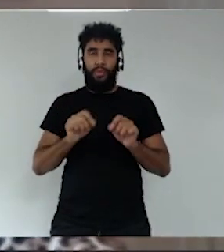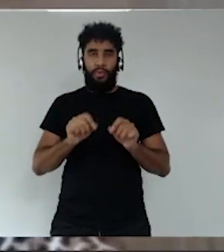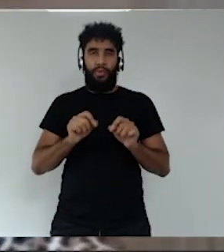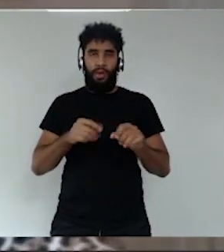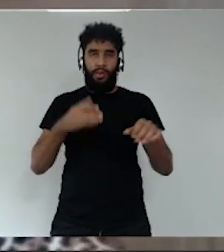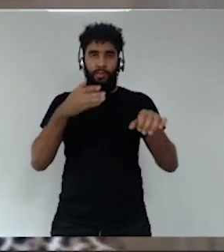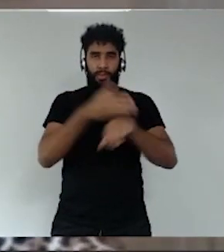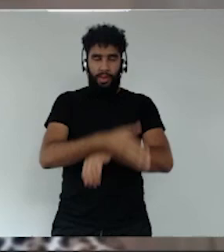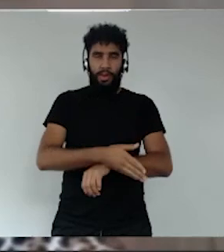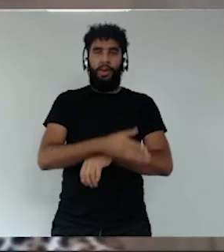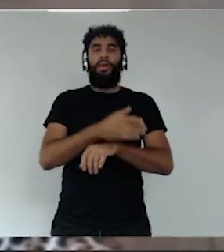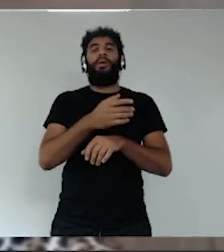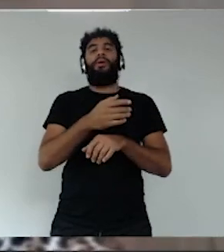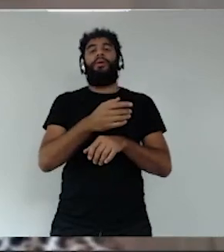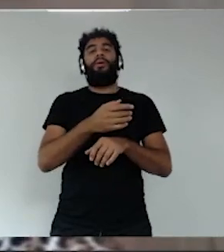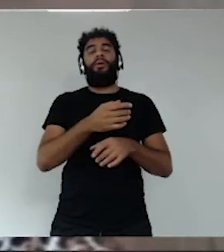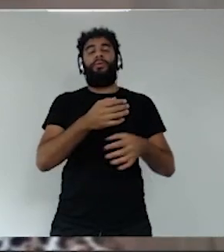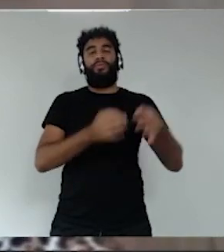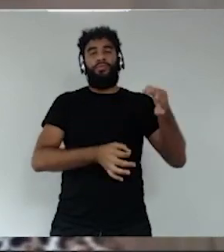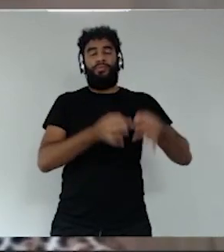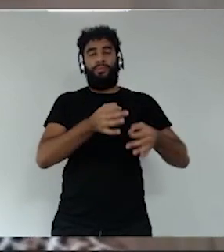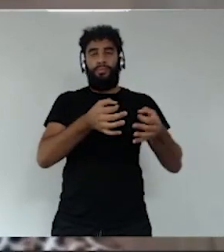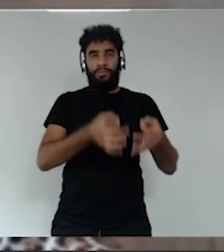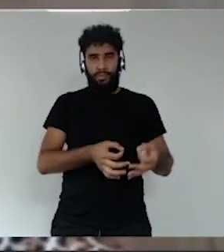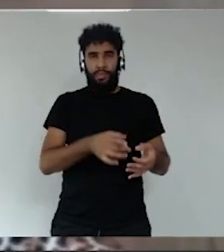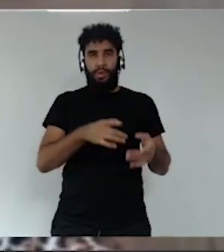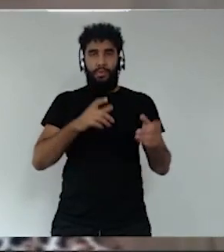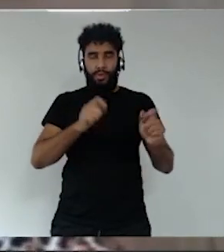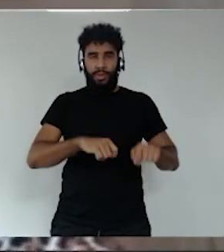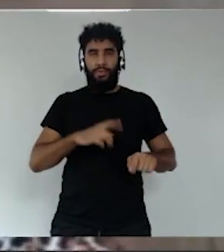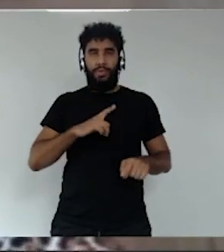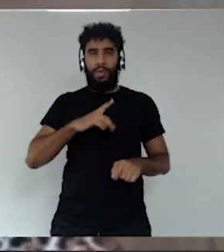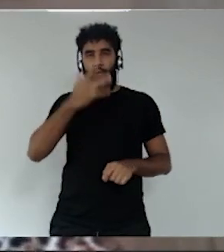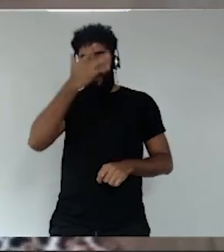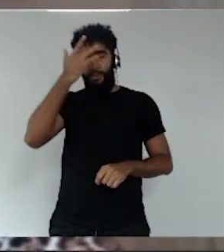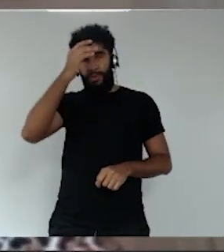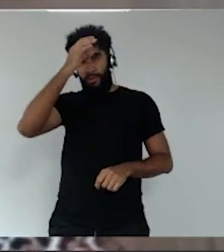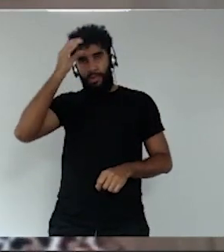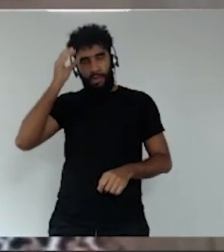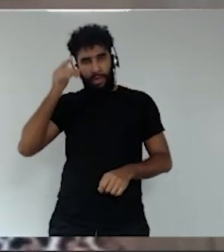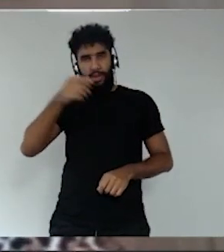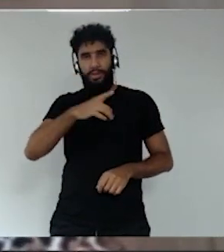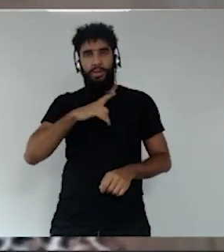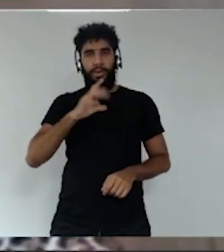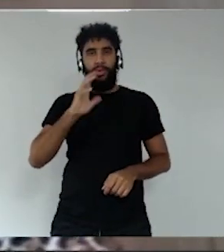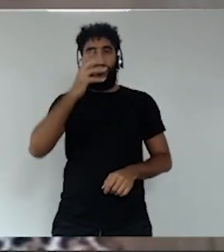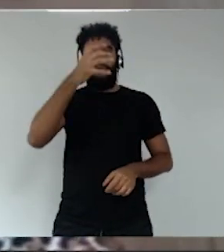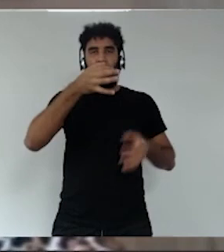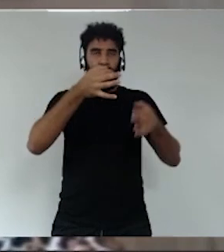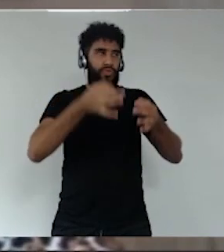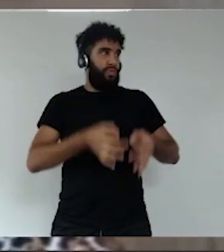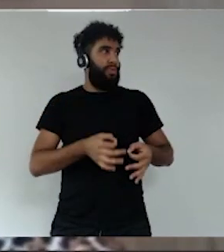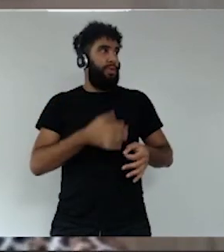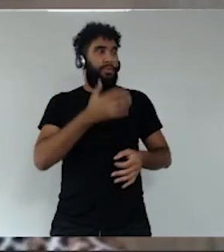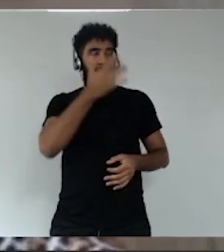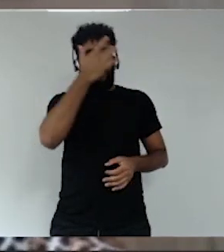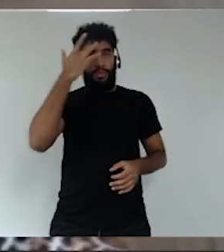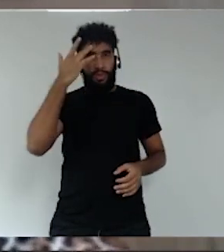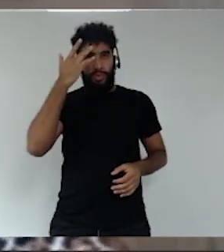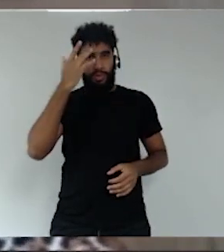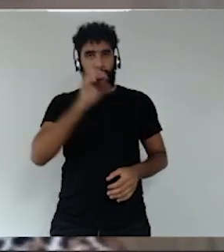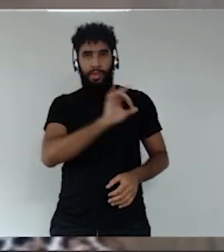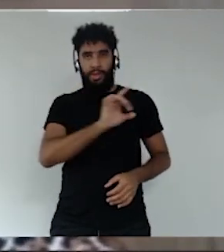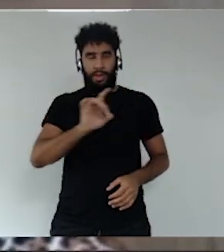justa, é que a pessoa tenha a possibilidade de uma solução célere, justa e adequada para o seu conflito. Então, que para